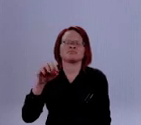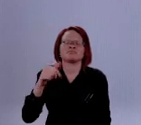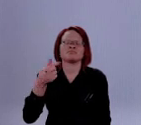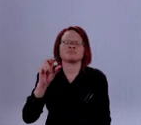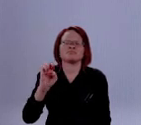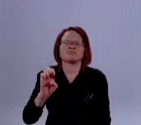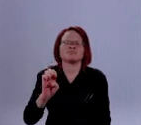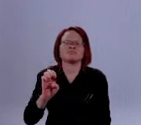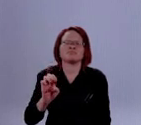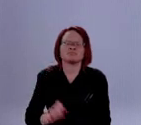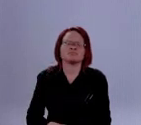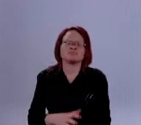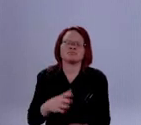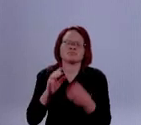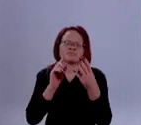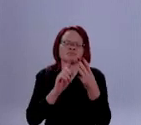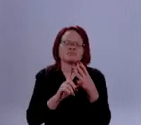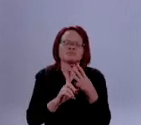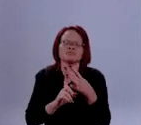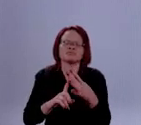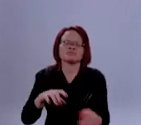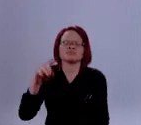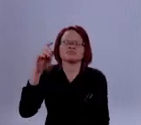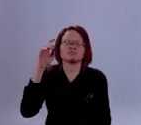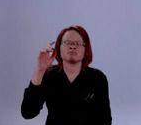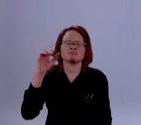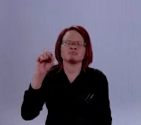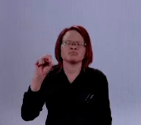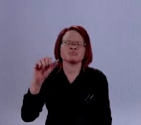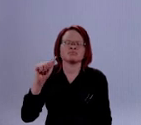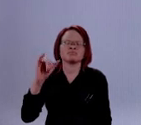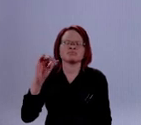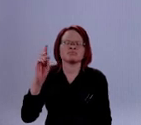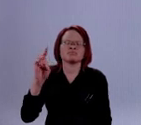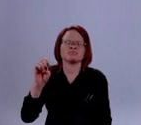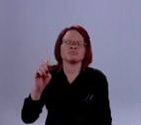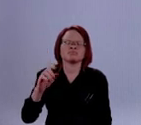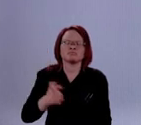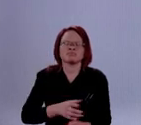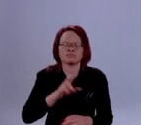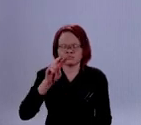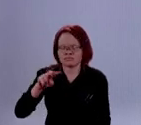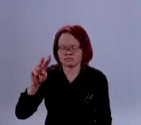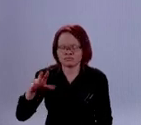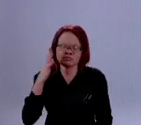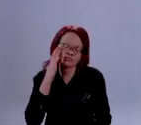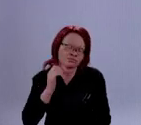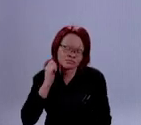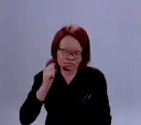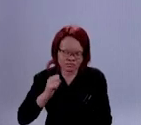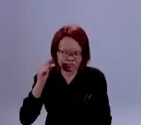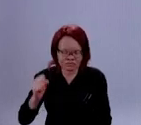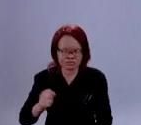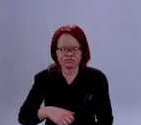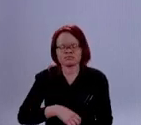e a fase 3 o sair de visita os avós todos os anos como é que fica esta frase